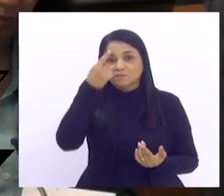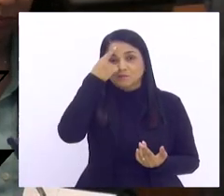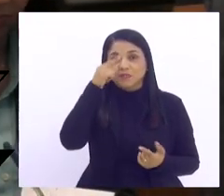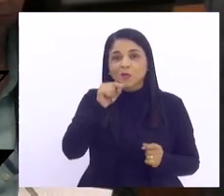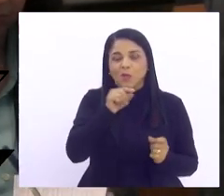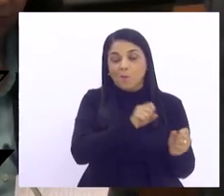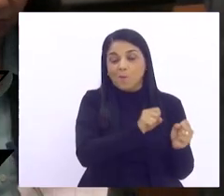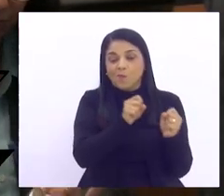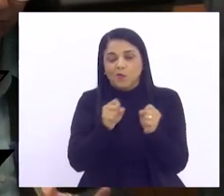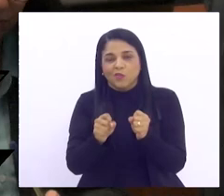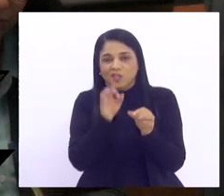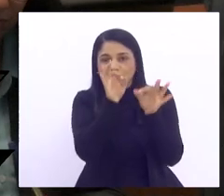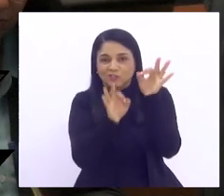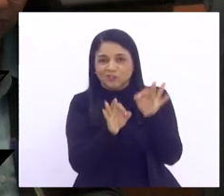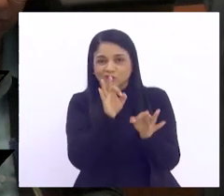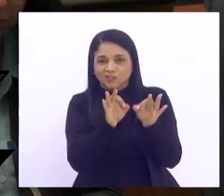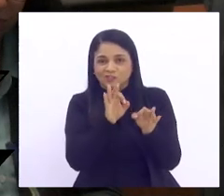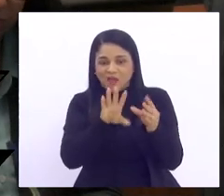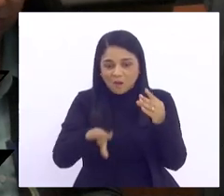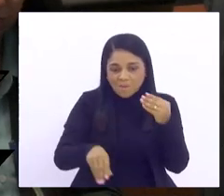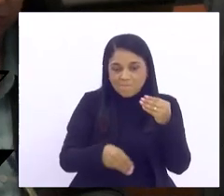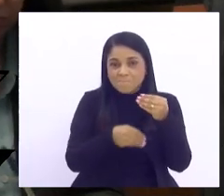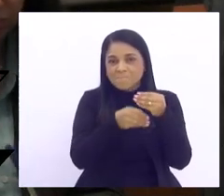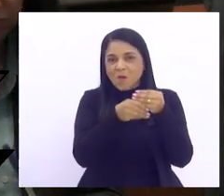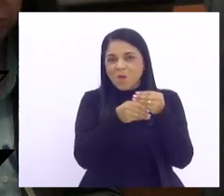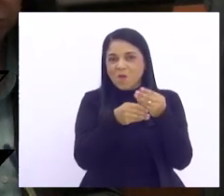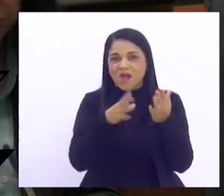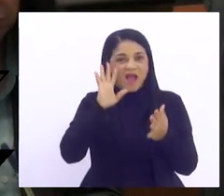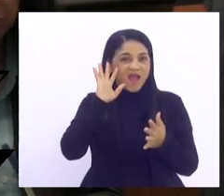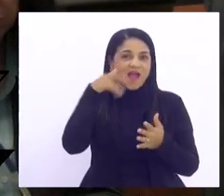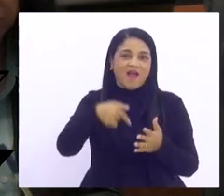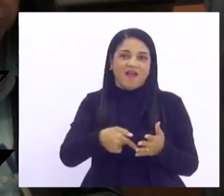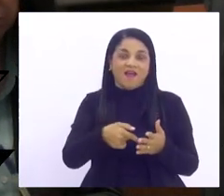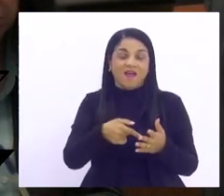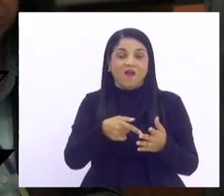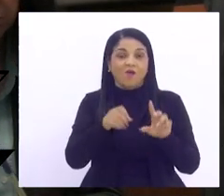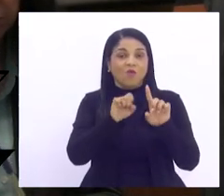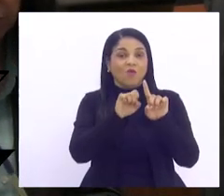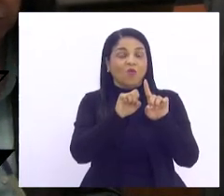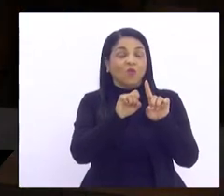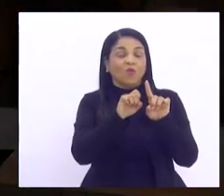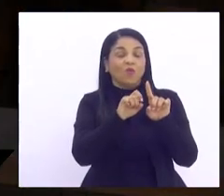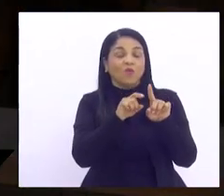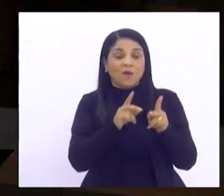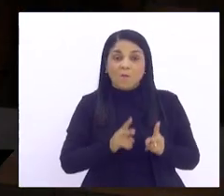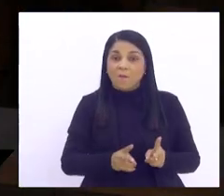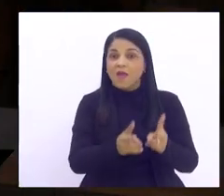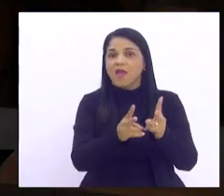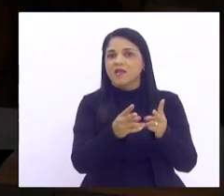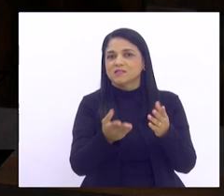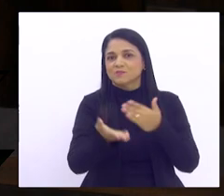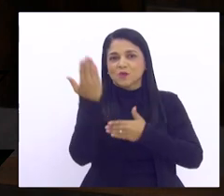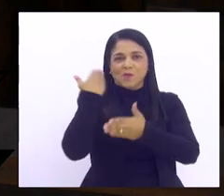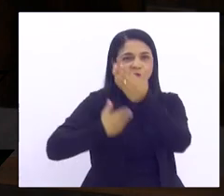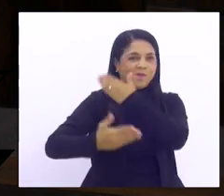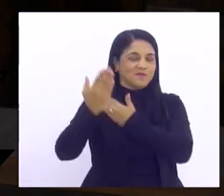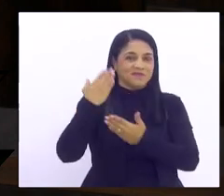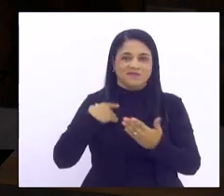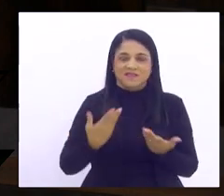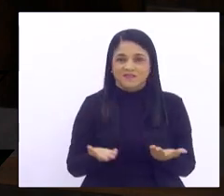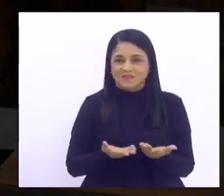Poder Judiciário. Mas o esquema é o mesmo, e o Poder Judiciário vem se prestando a esse